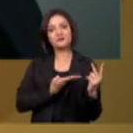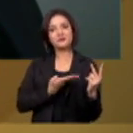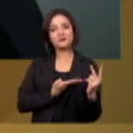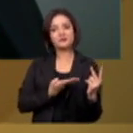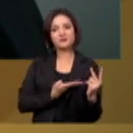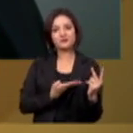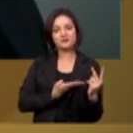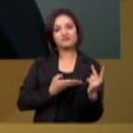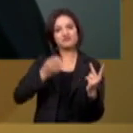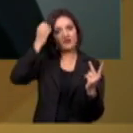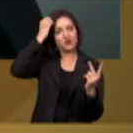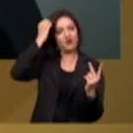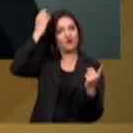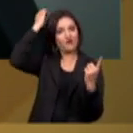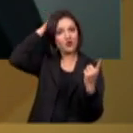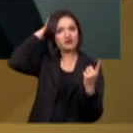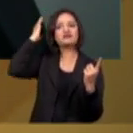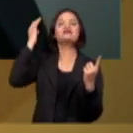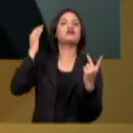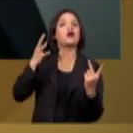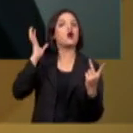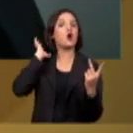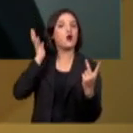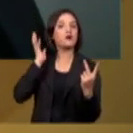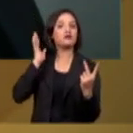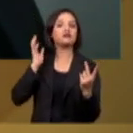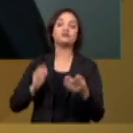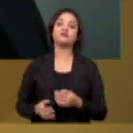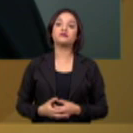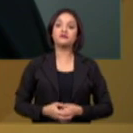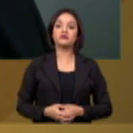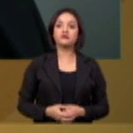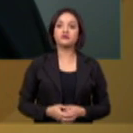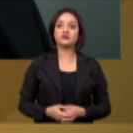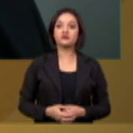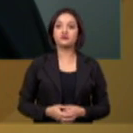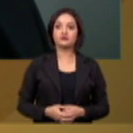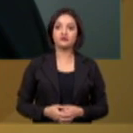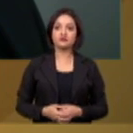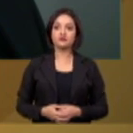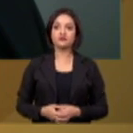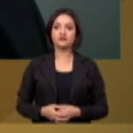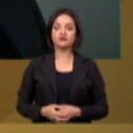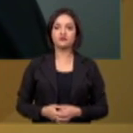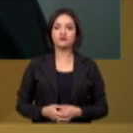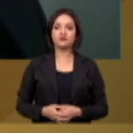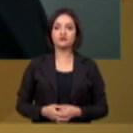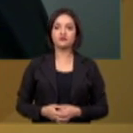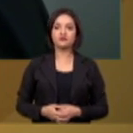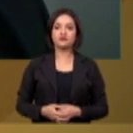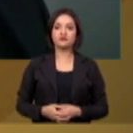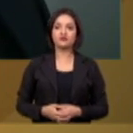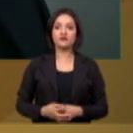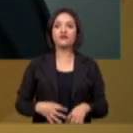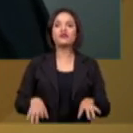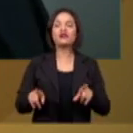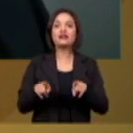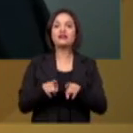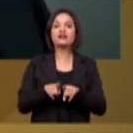colegas ministro luiz fux e rosa verde também não enseja o seu presidente e o